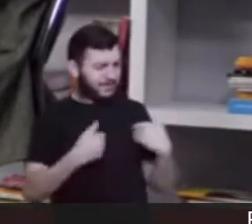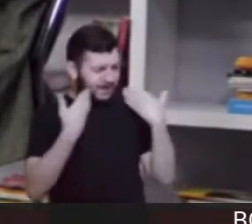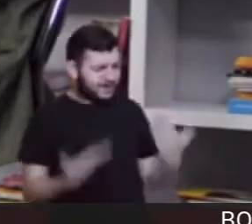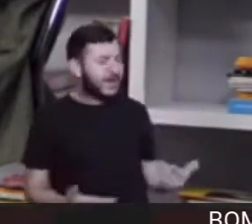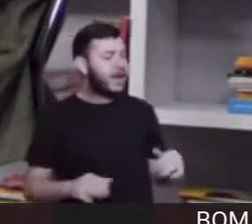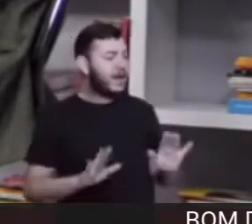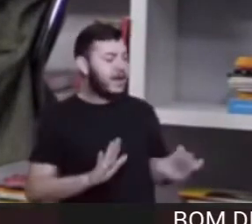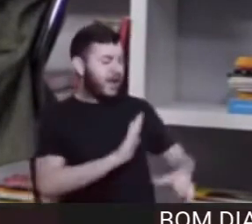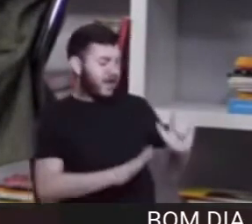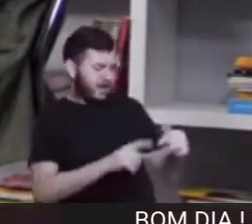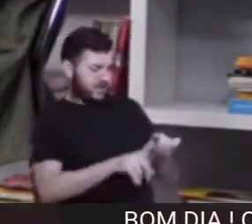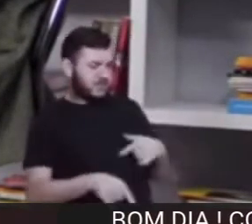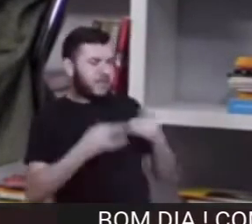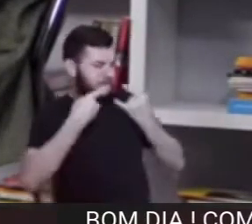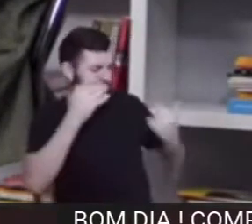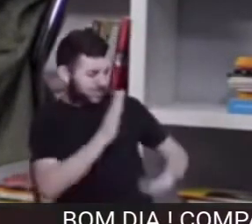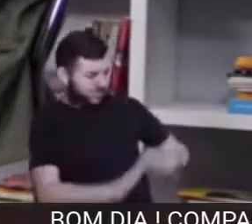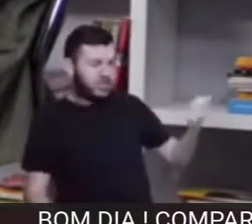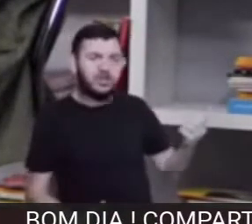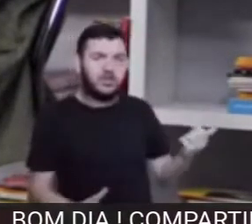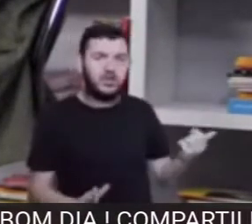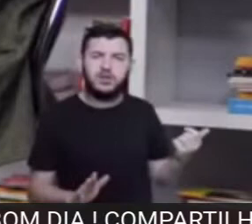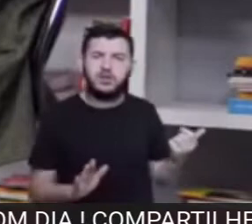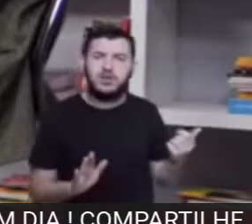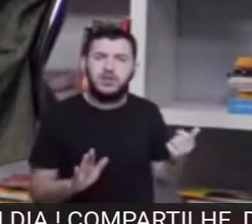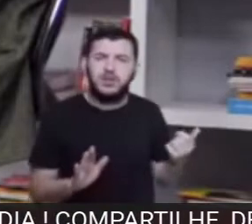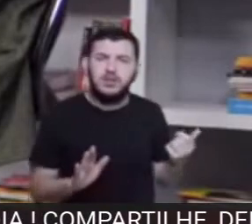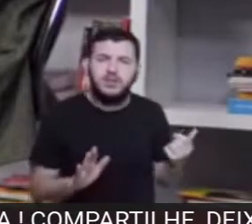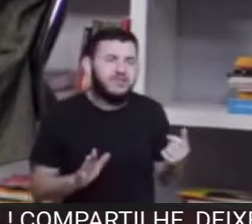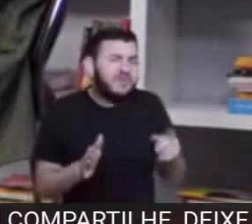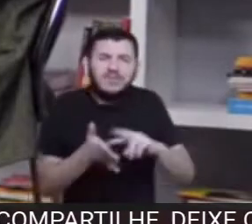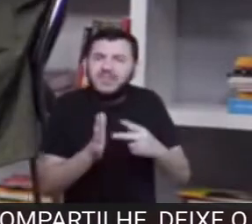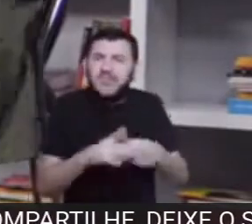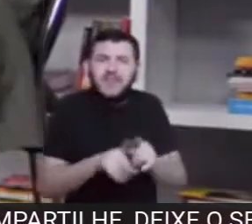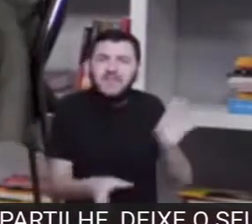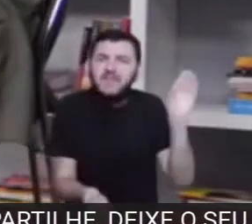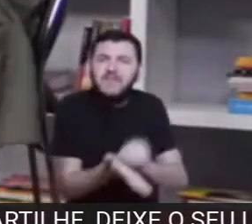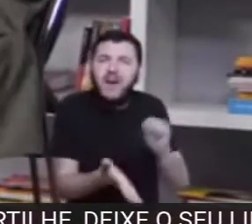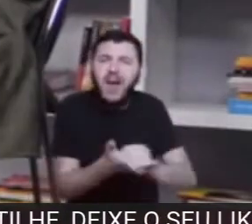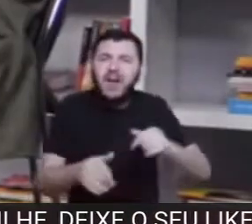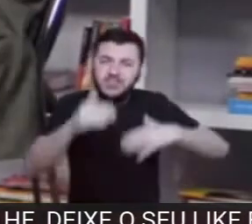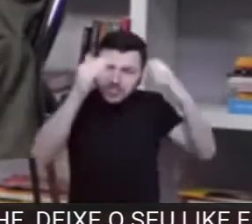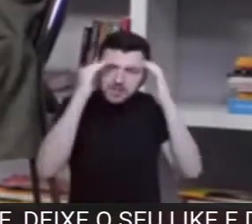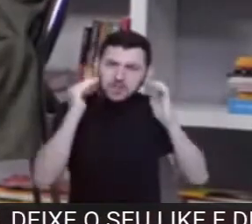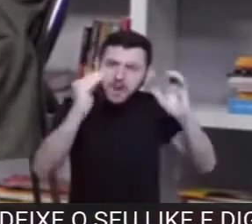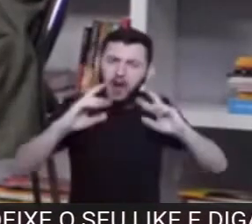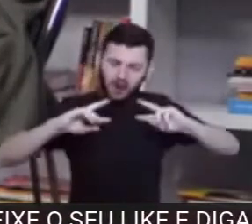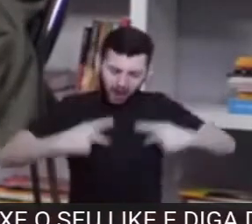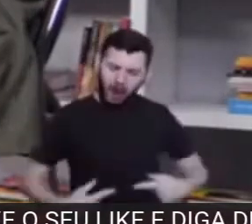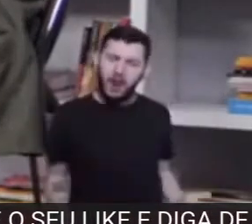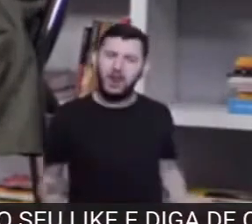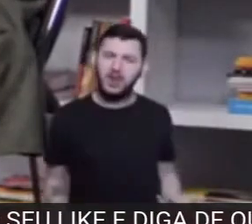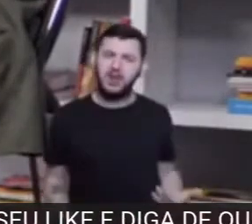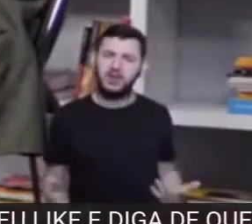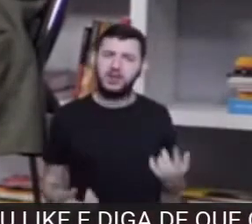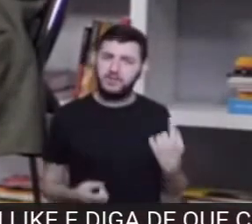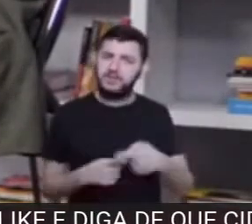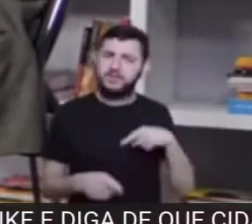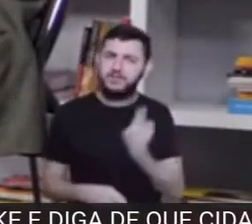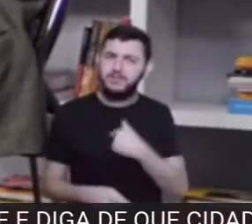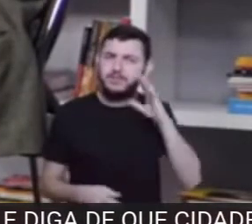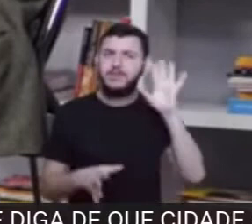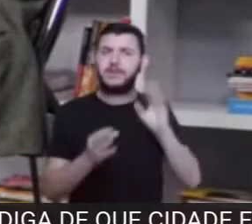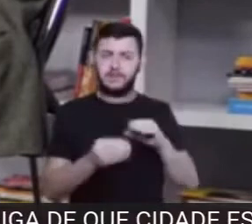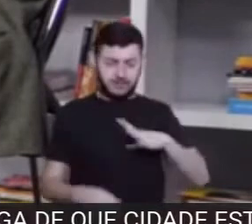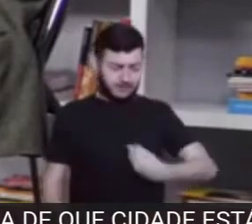o humanismo. É desrespeitoso quem ama a vida, porque o dom da vida é a coisa mais preciosa que